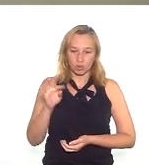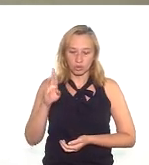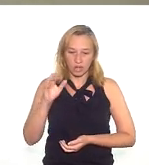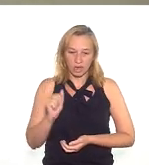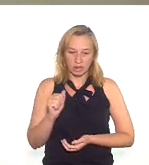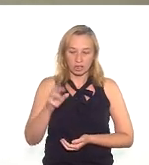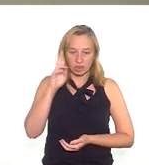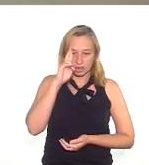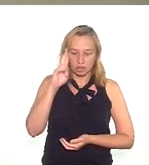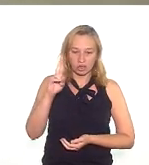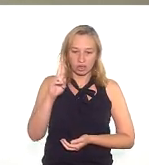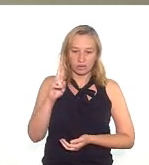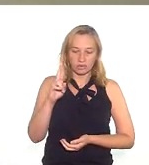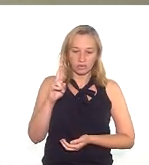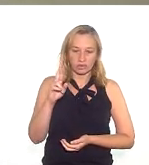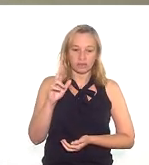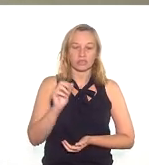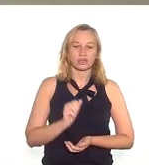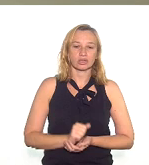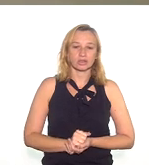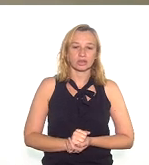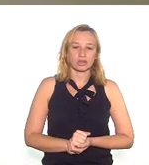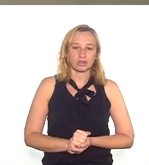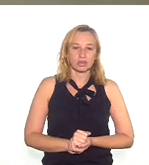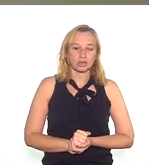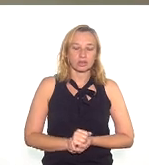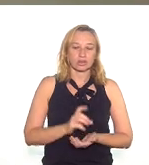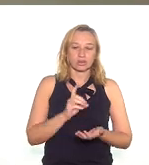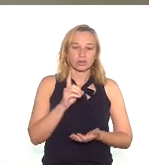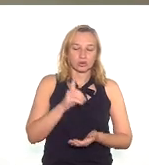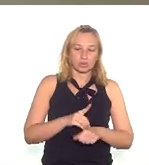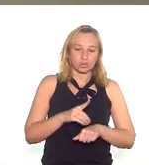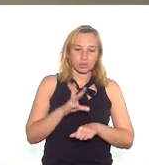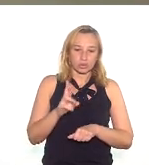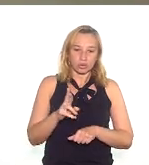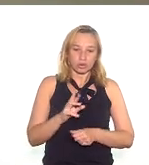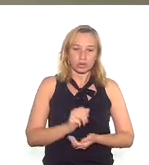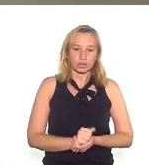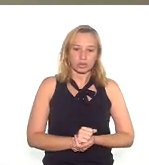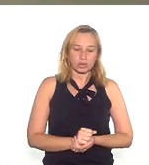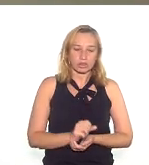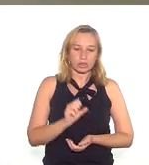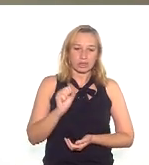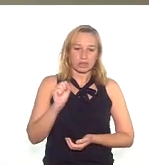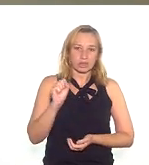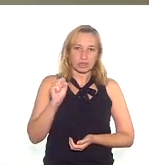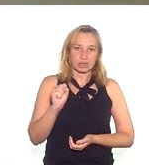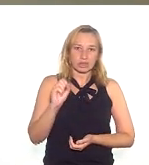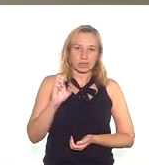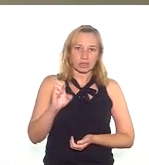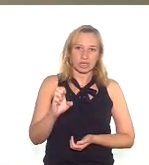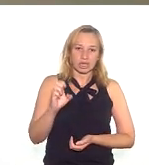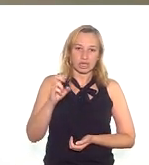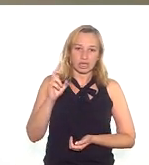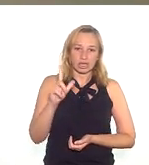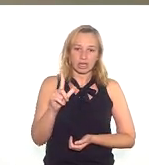da AF15, e do doutor Celino Moura, é isso?